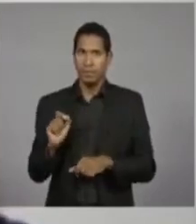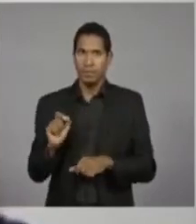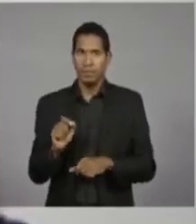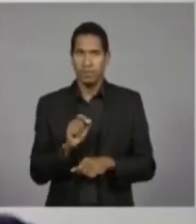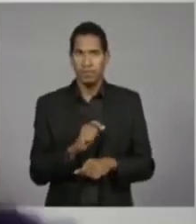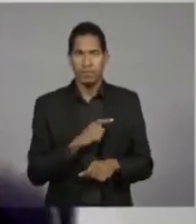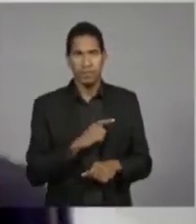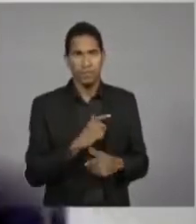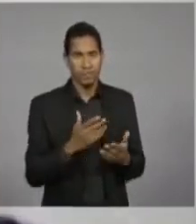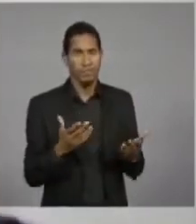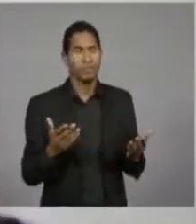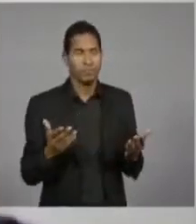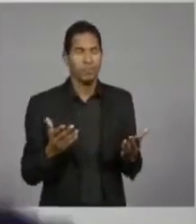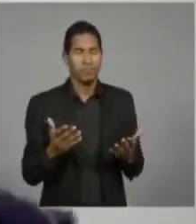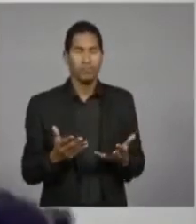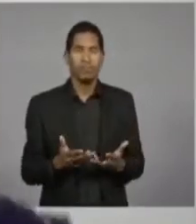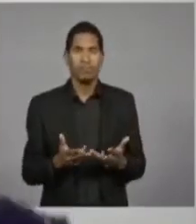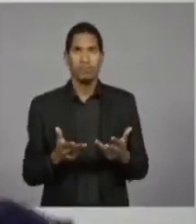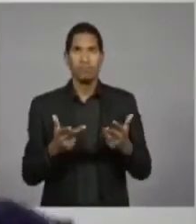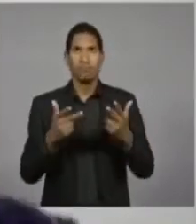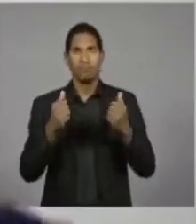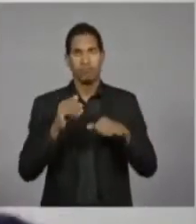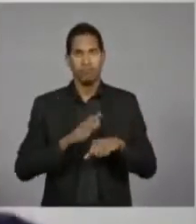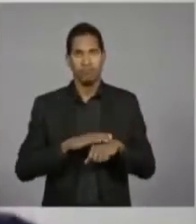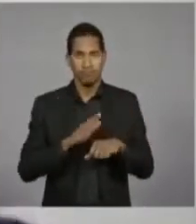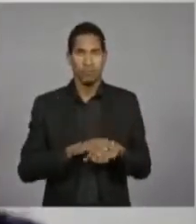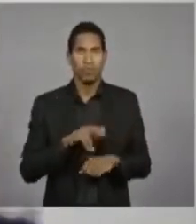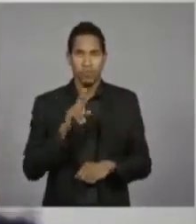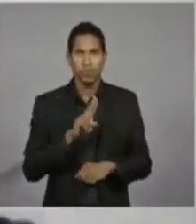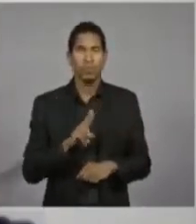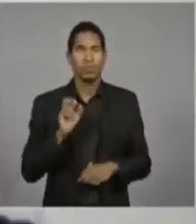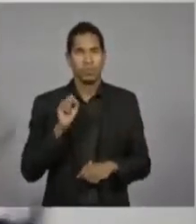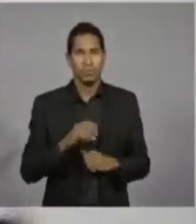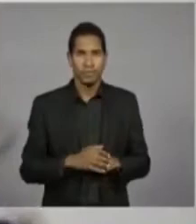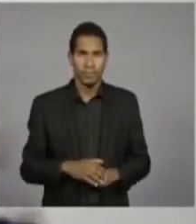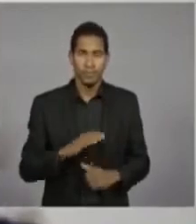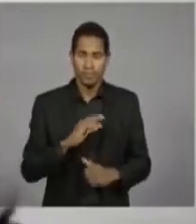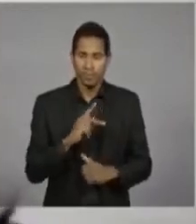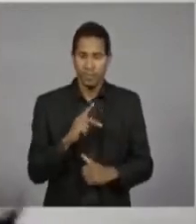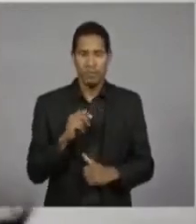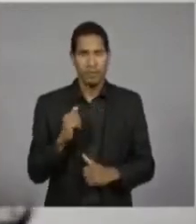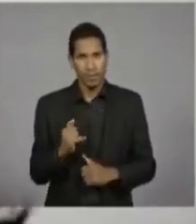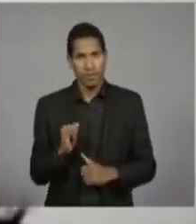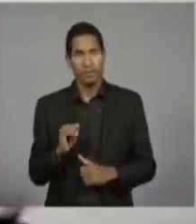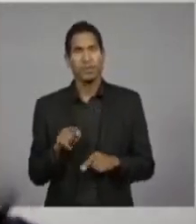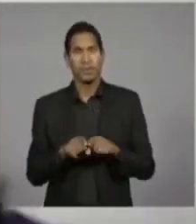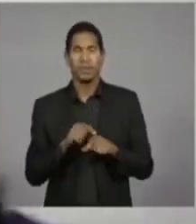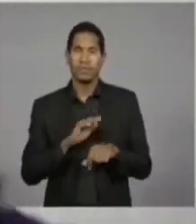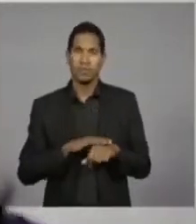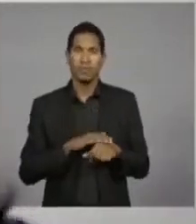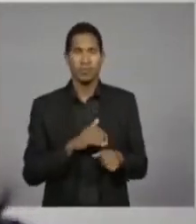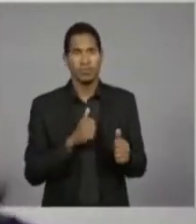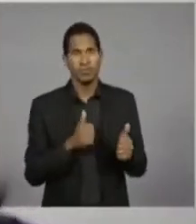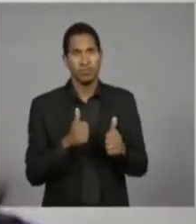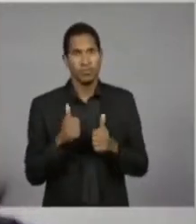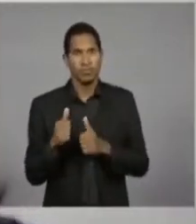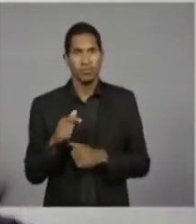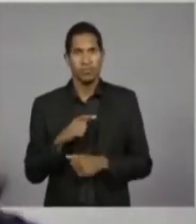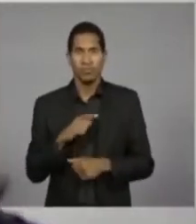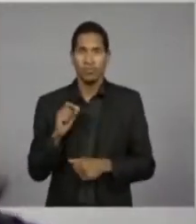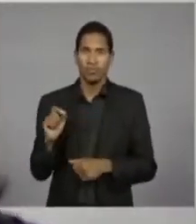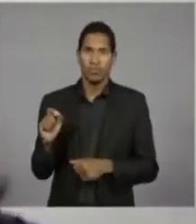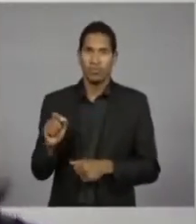contra a mulher, espetacular, um trabalho útil. A CPI foi útil durante a sua própria, né, a sua